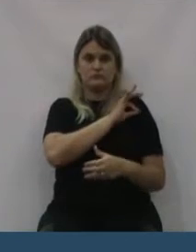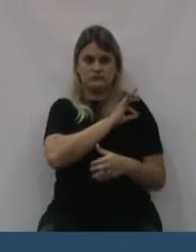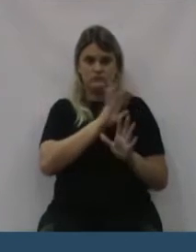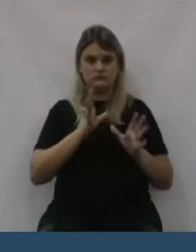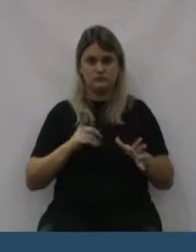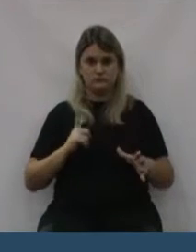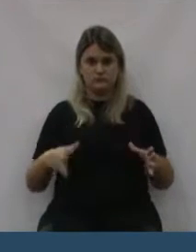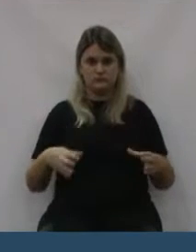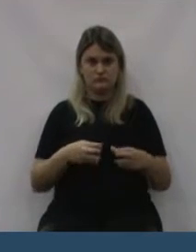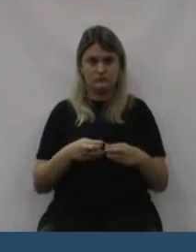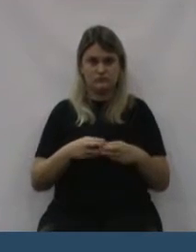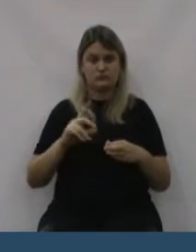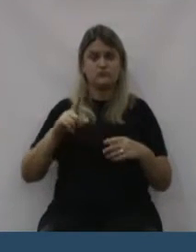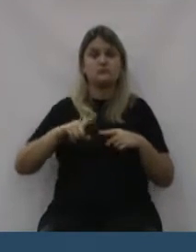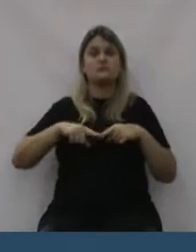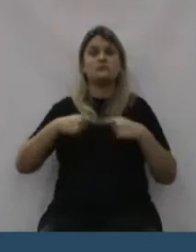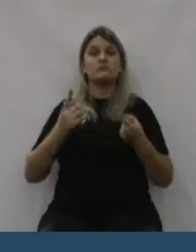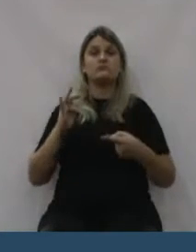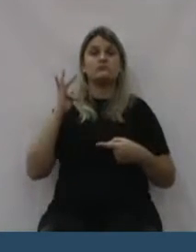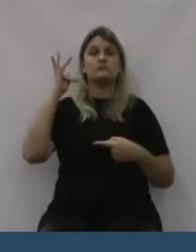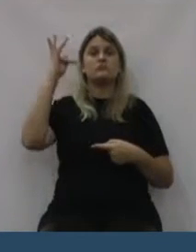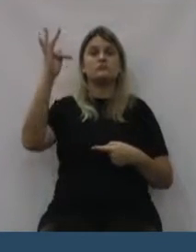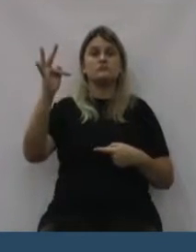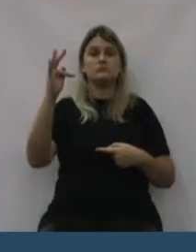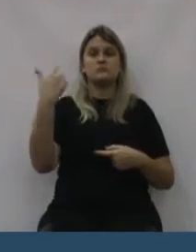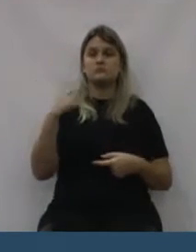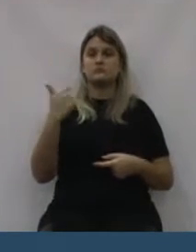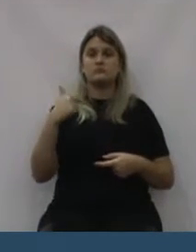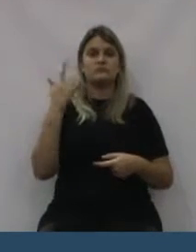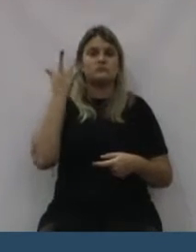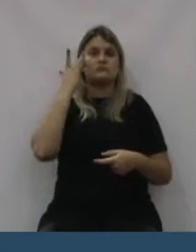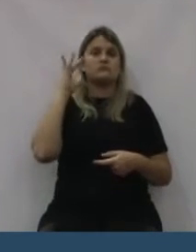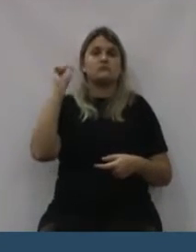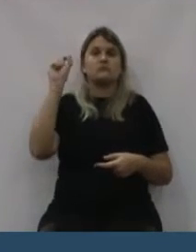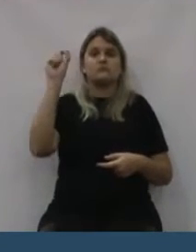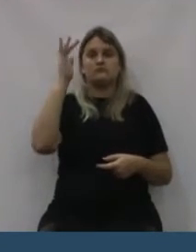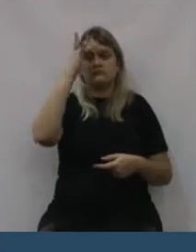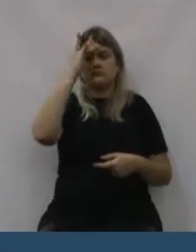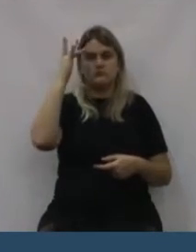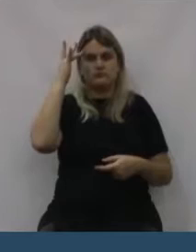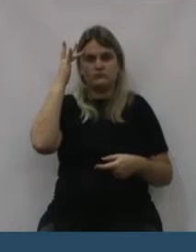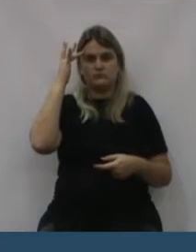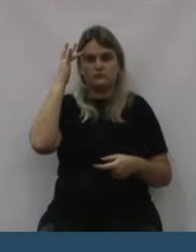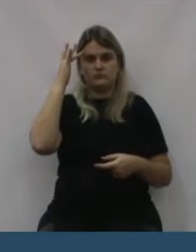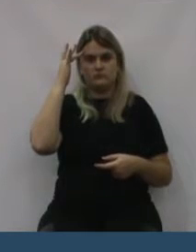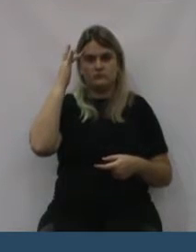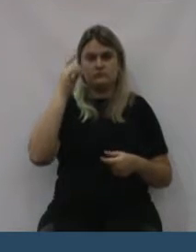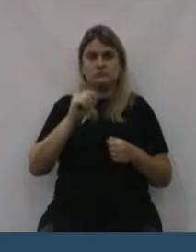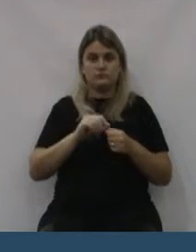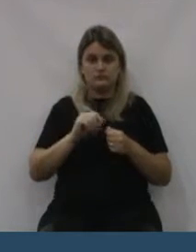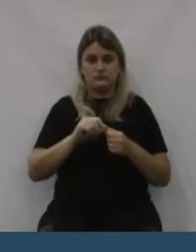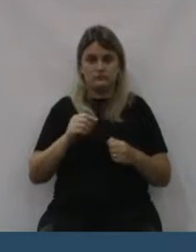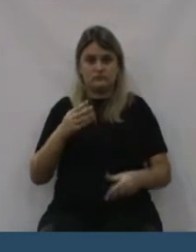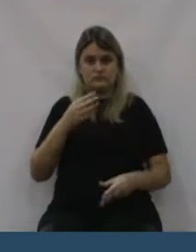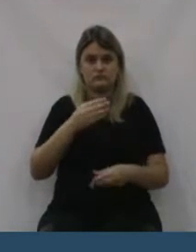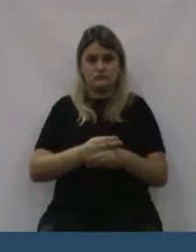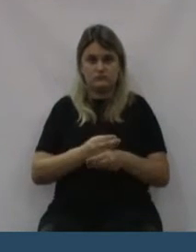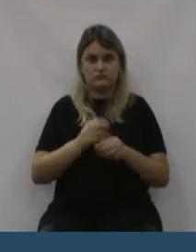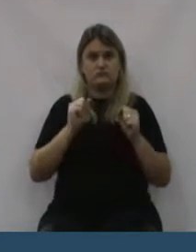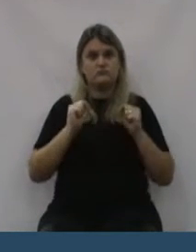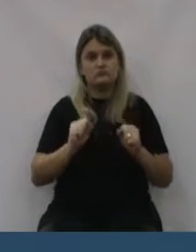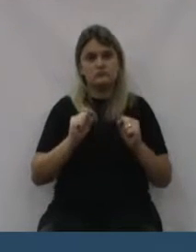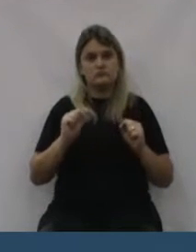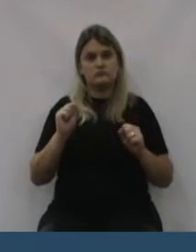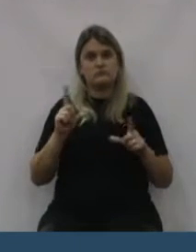em cargos de confiança através da lei, uma emenda à lei orgânica. Não seria possível agora, porque